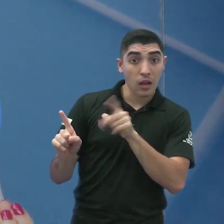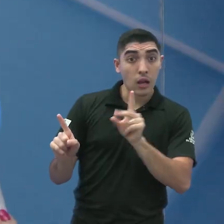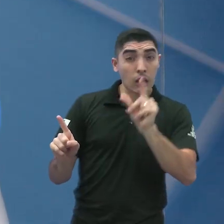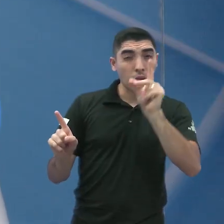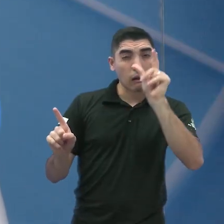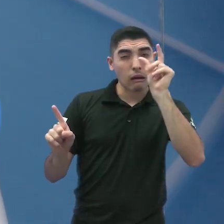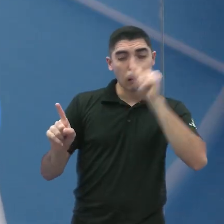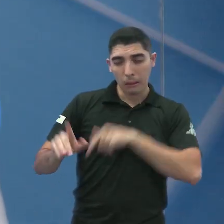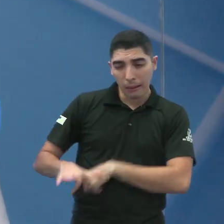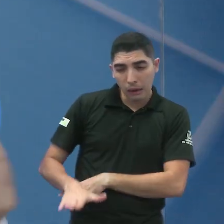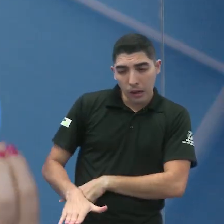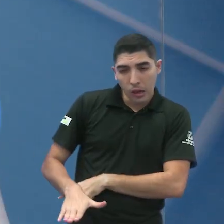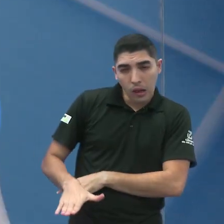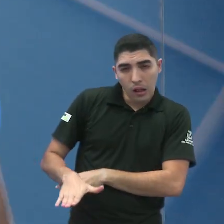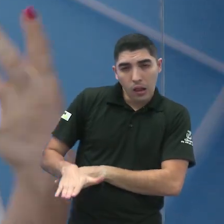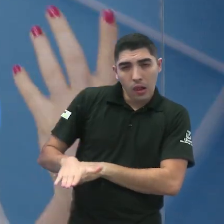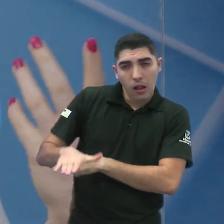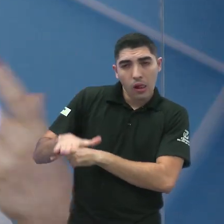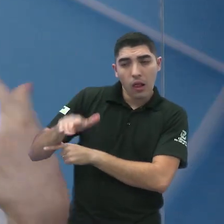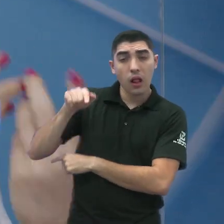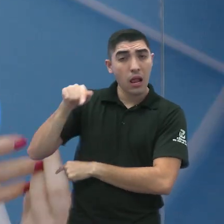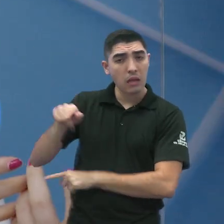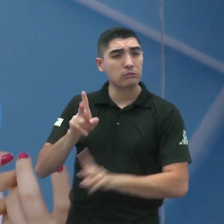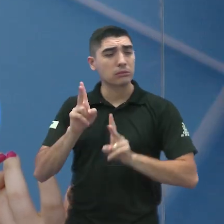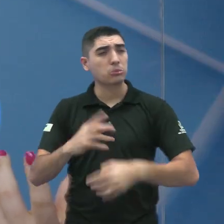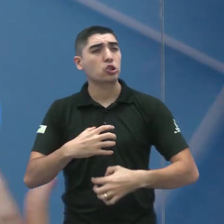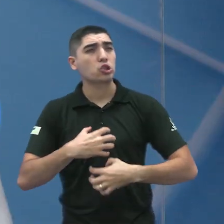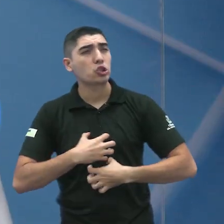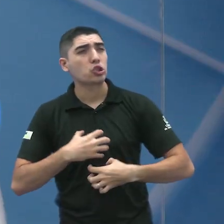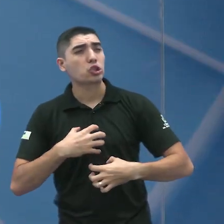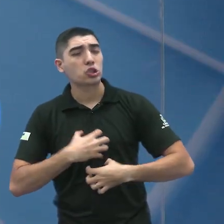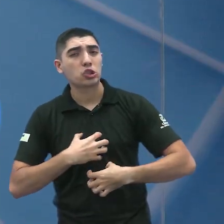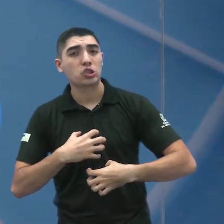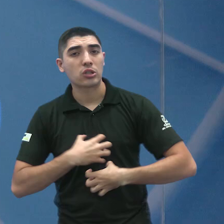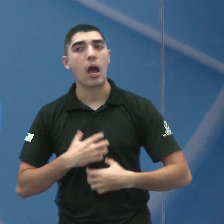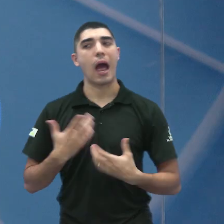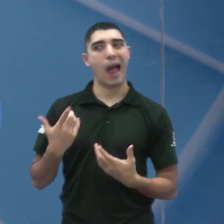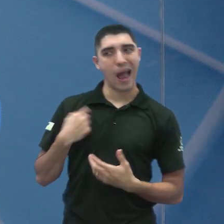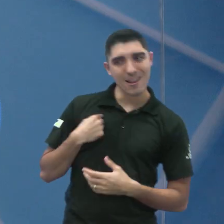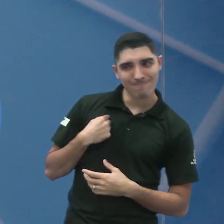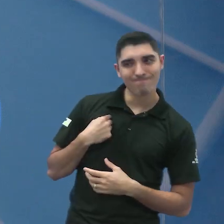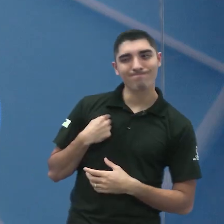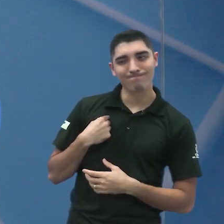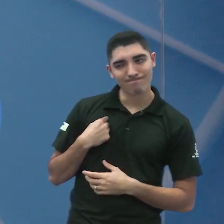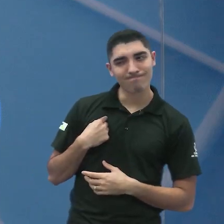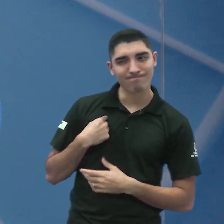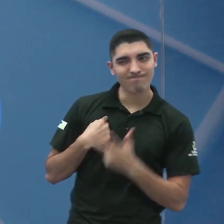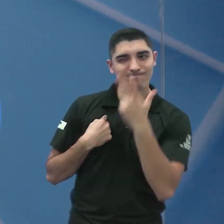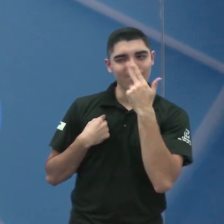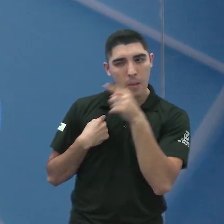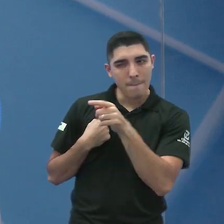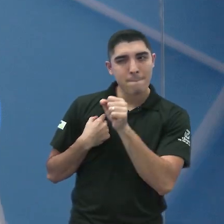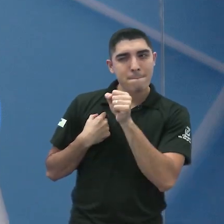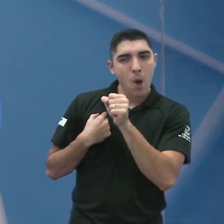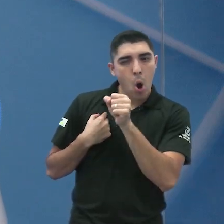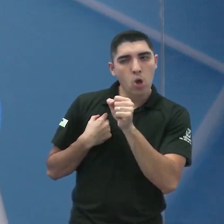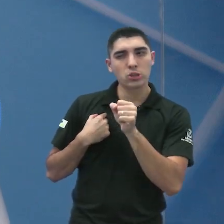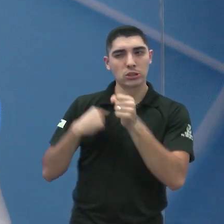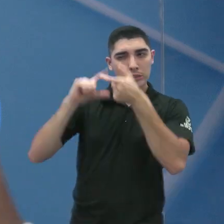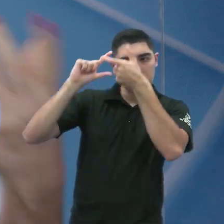esse período muito recente, né, muito da infância mesmo, aí sim a gente começa a pensar de fato num transtorno